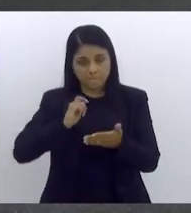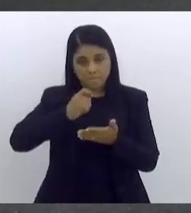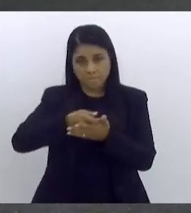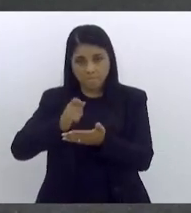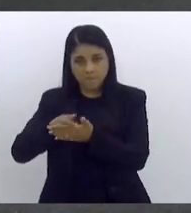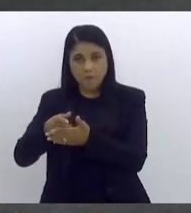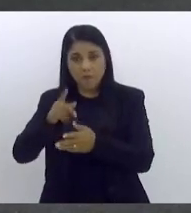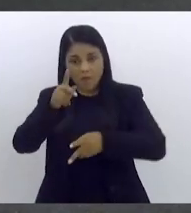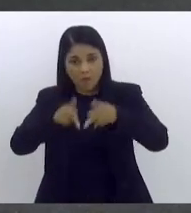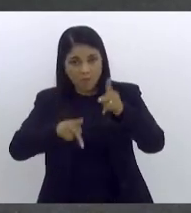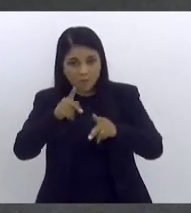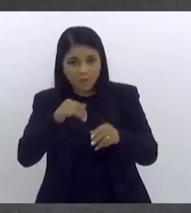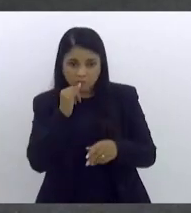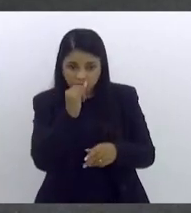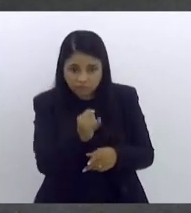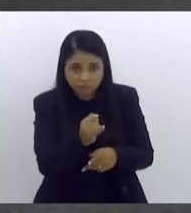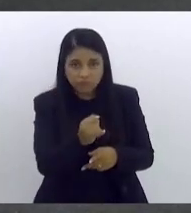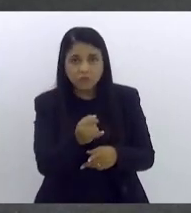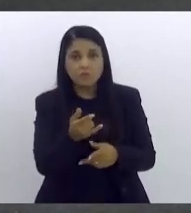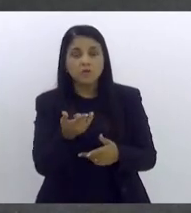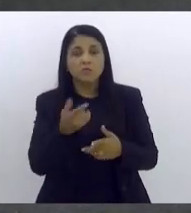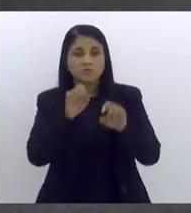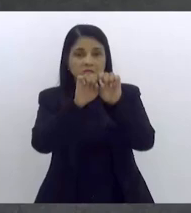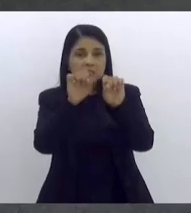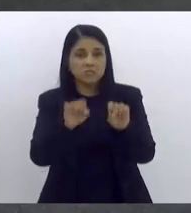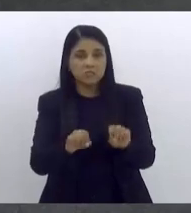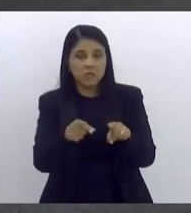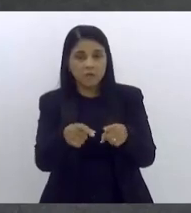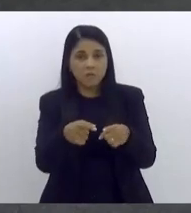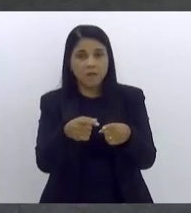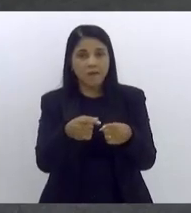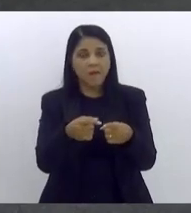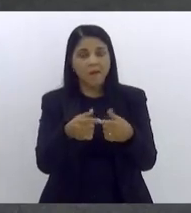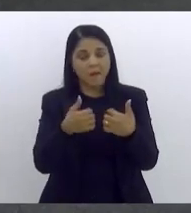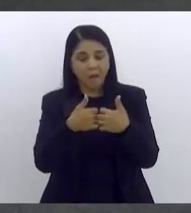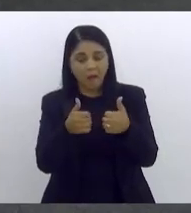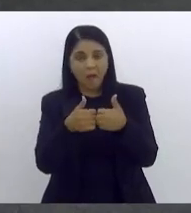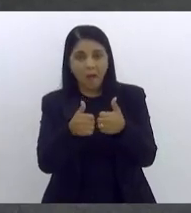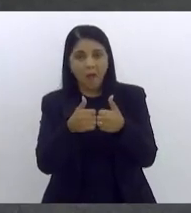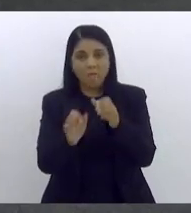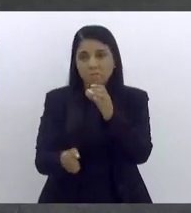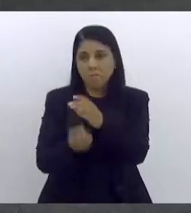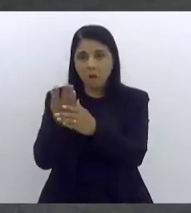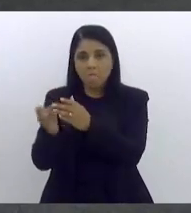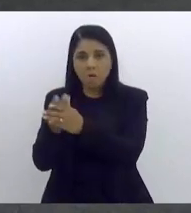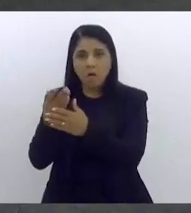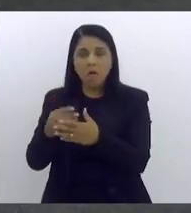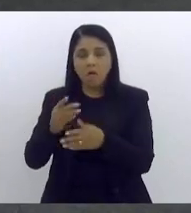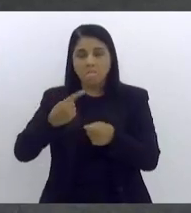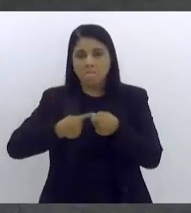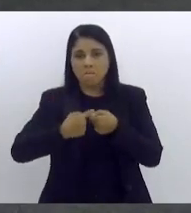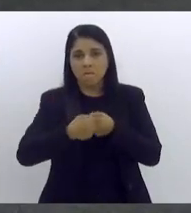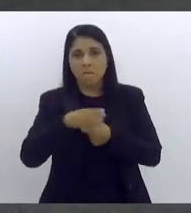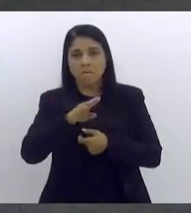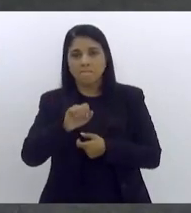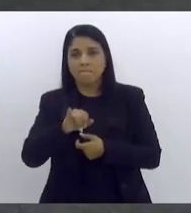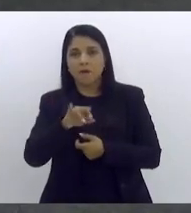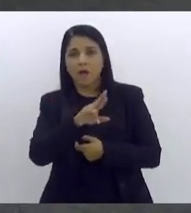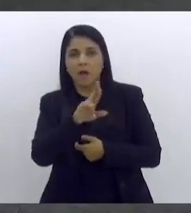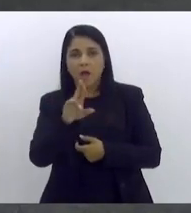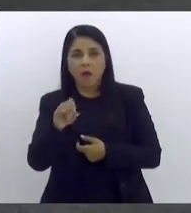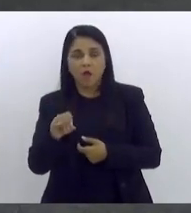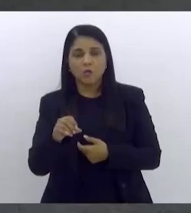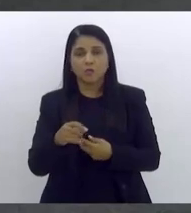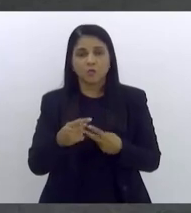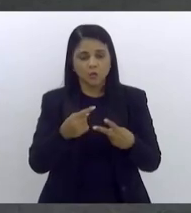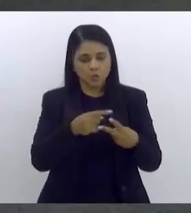tido um ganho no sistema porque ampliou uma ou outra linha de bairro. Vai prefeito, vai secretariado, inaugurando uma